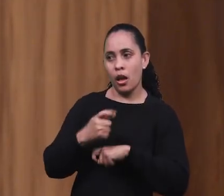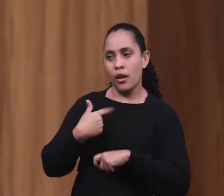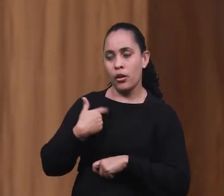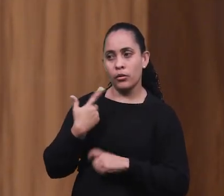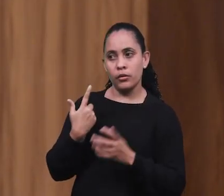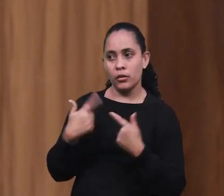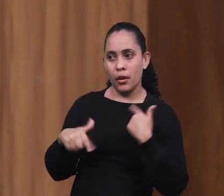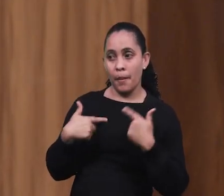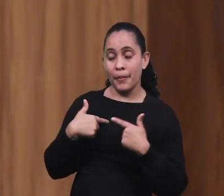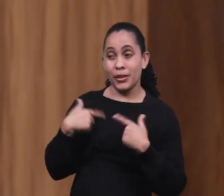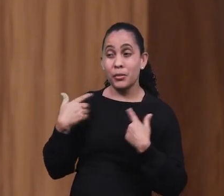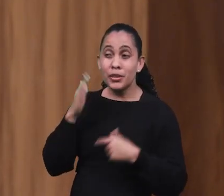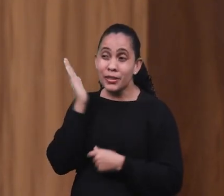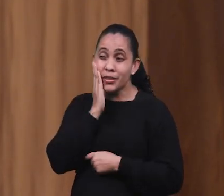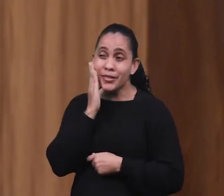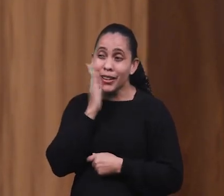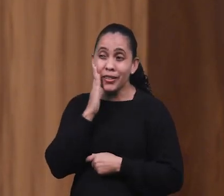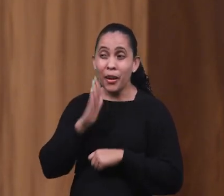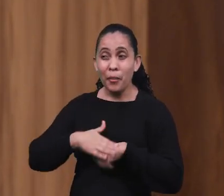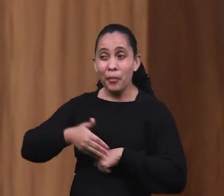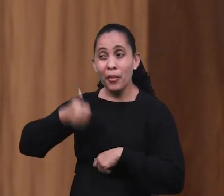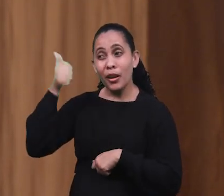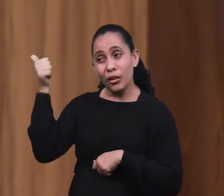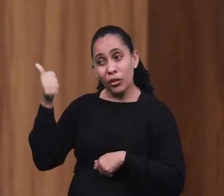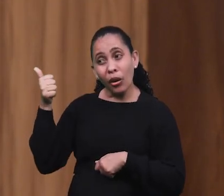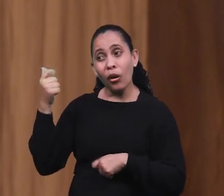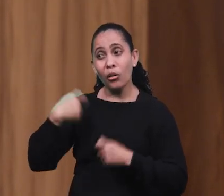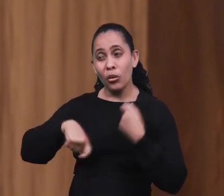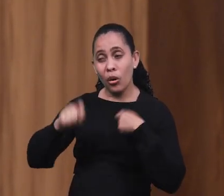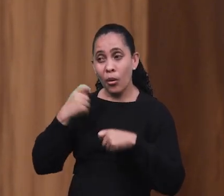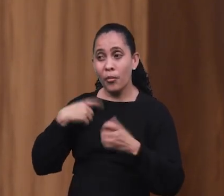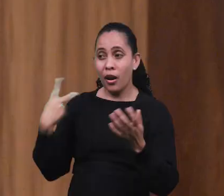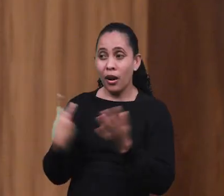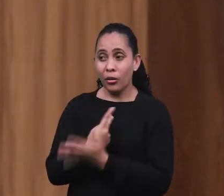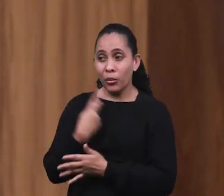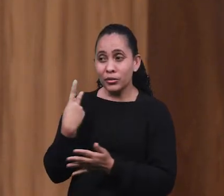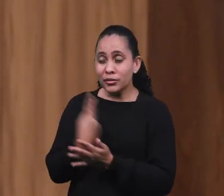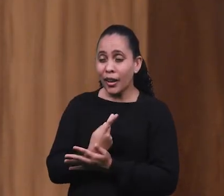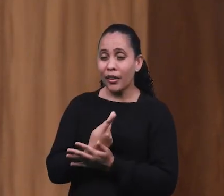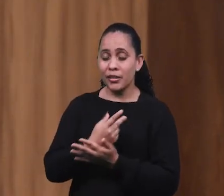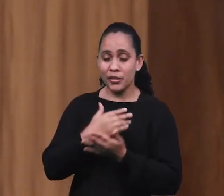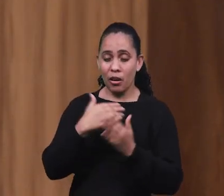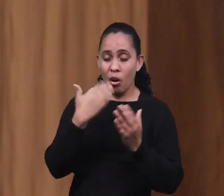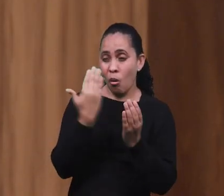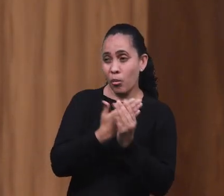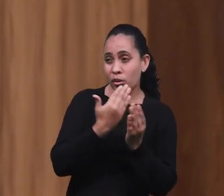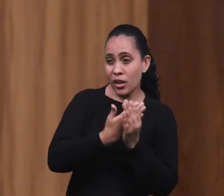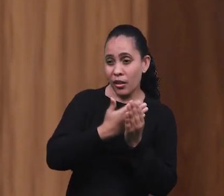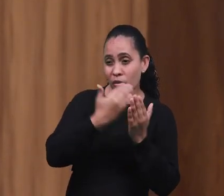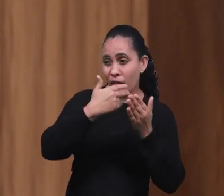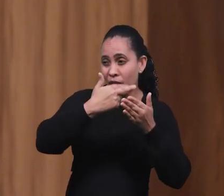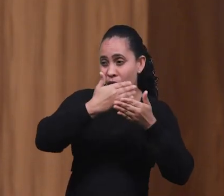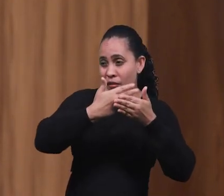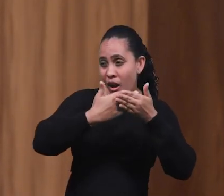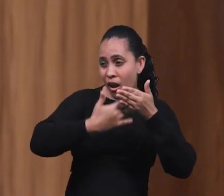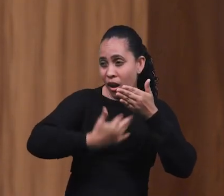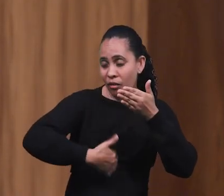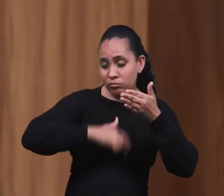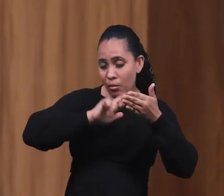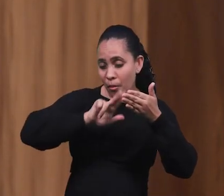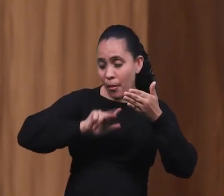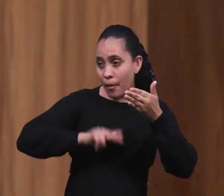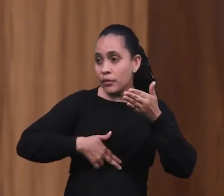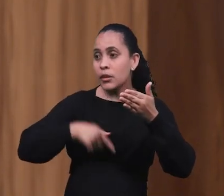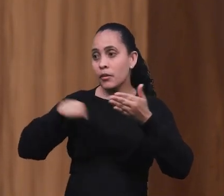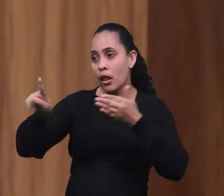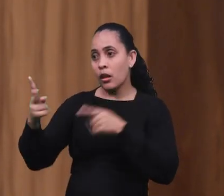vou me tornar um contador, mas eu preciso entender um pouco melhor sobre a parte fiscal, sobre a parte tributária da minha empresa. Então você